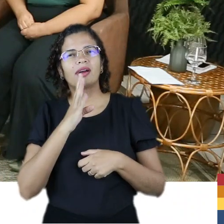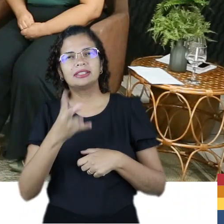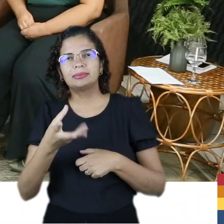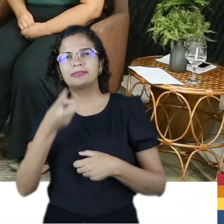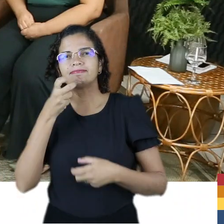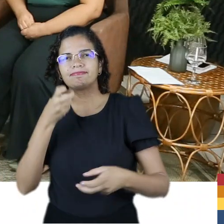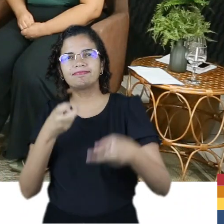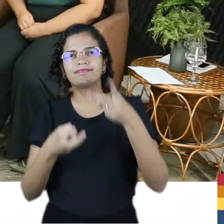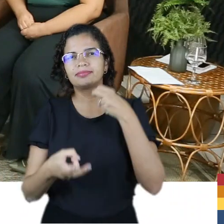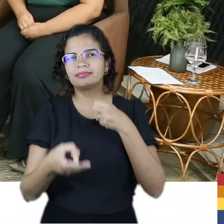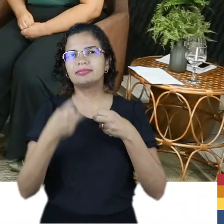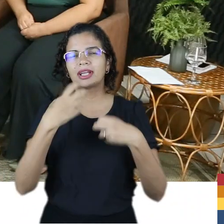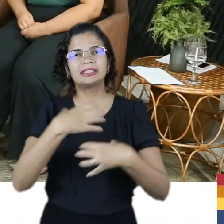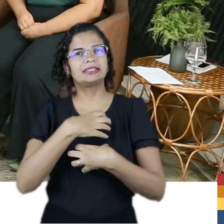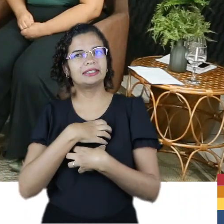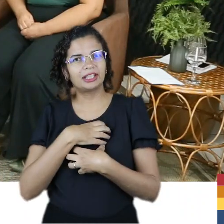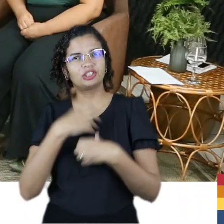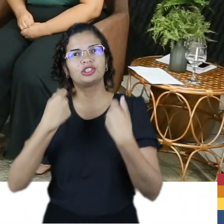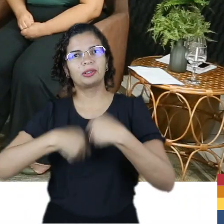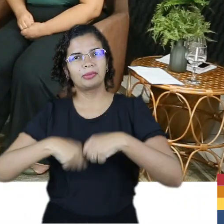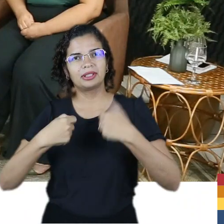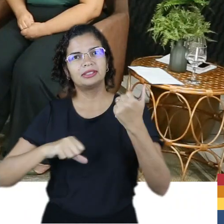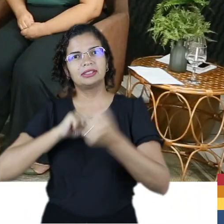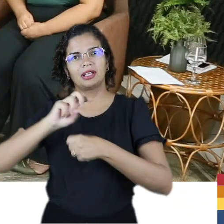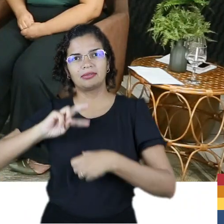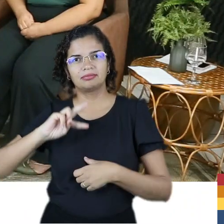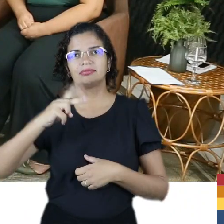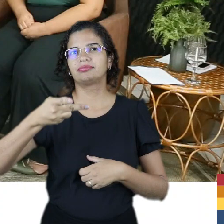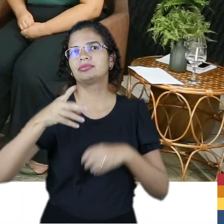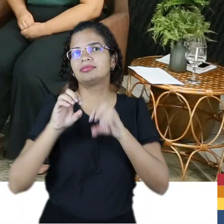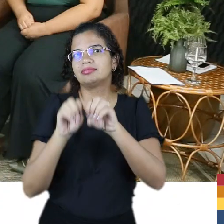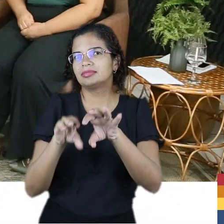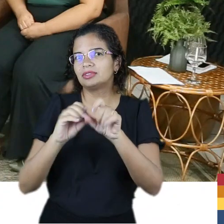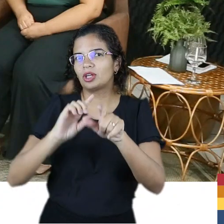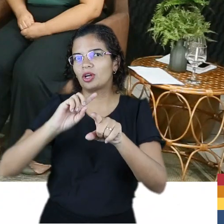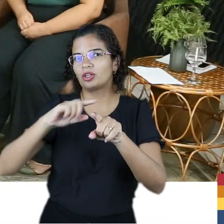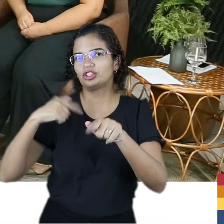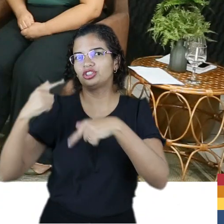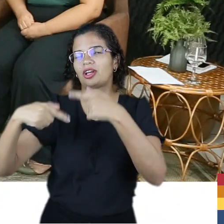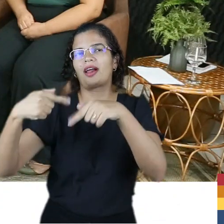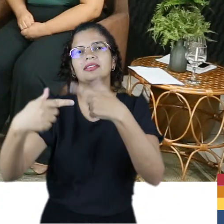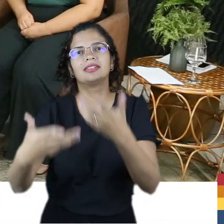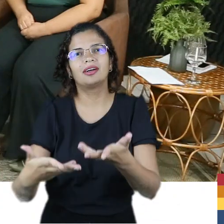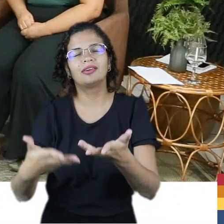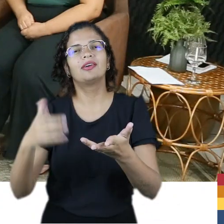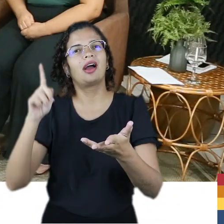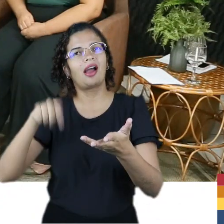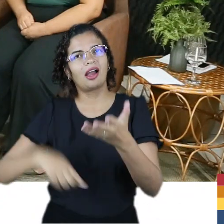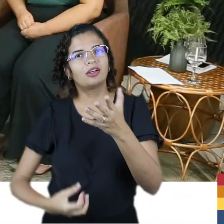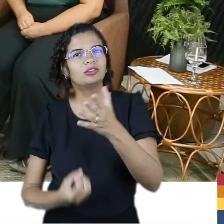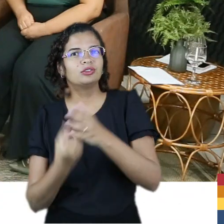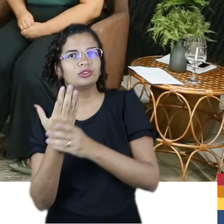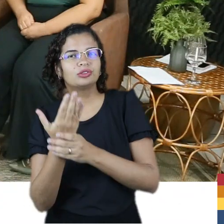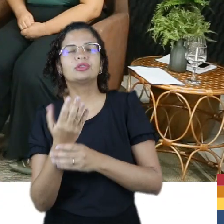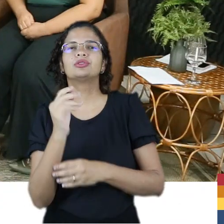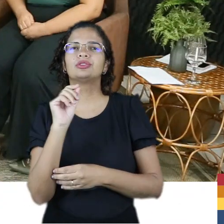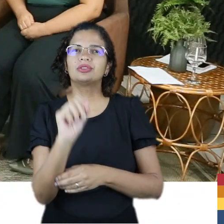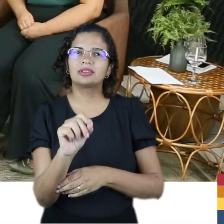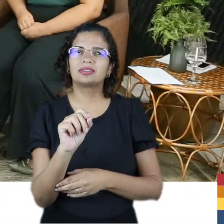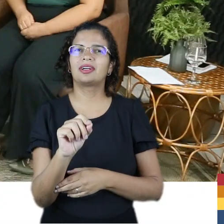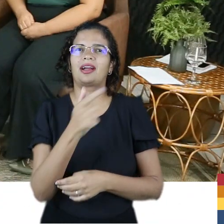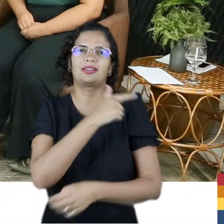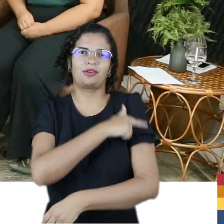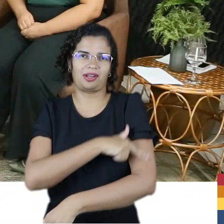a si mesmo enquanto ele constrói relações sociais. Isso significa dizer que o ser humano ele não apenas se adapta à natureza ao meio mas ele o